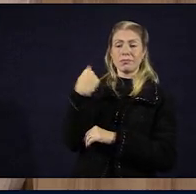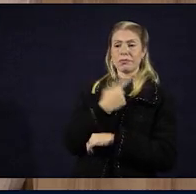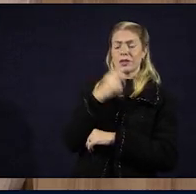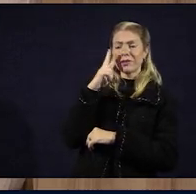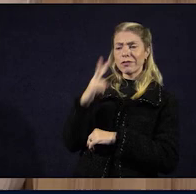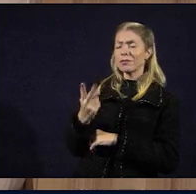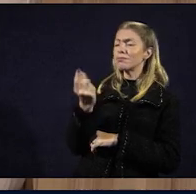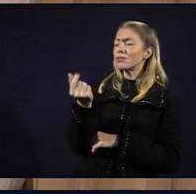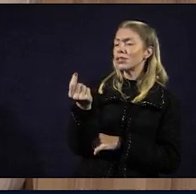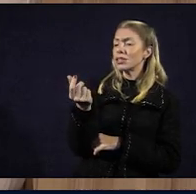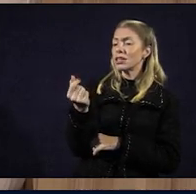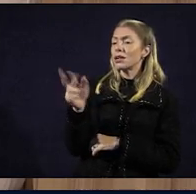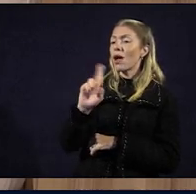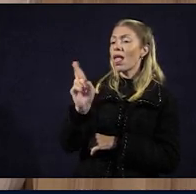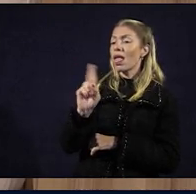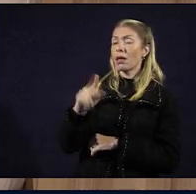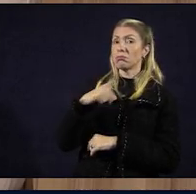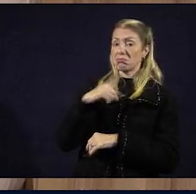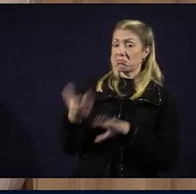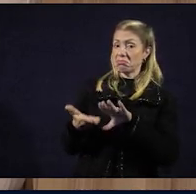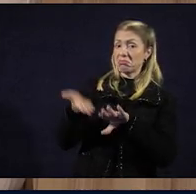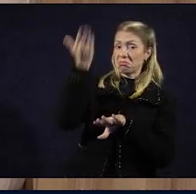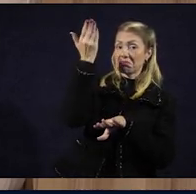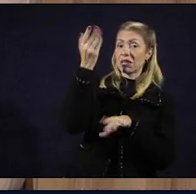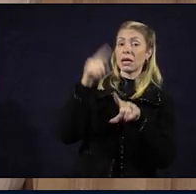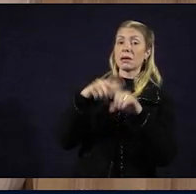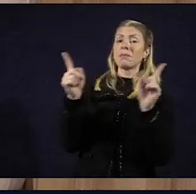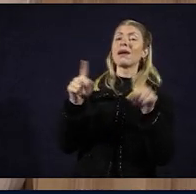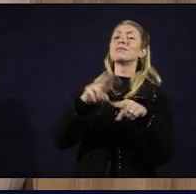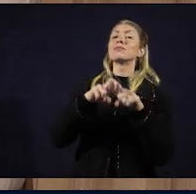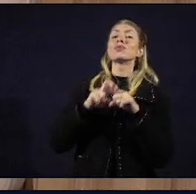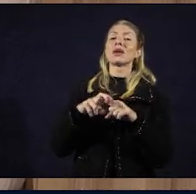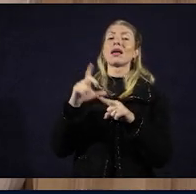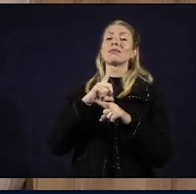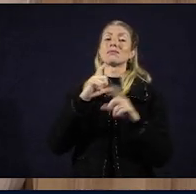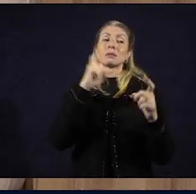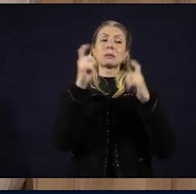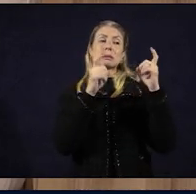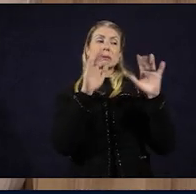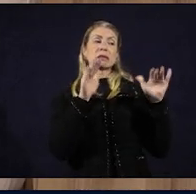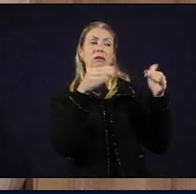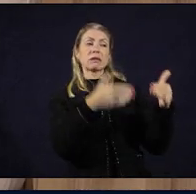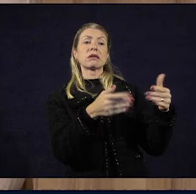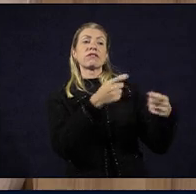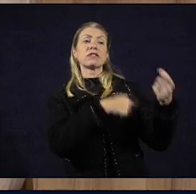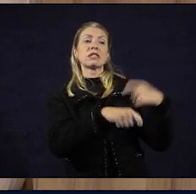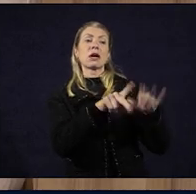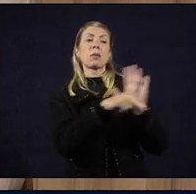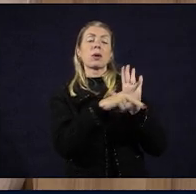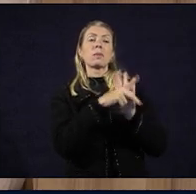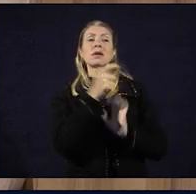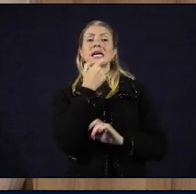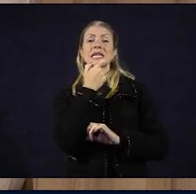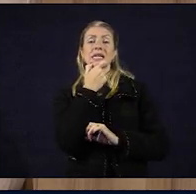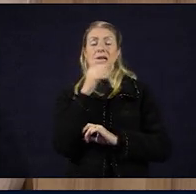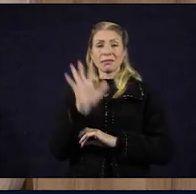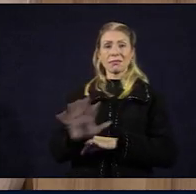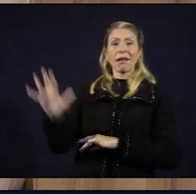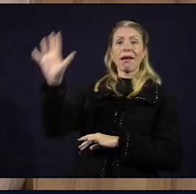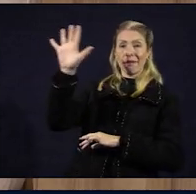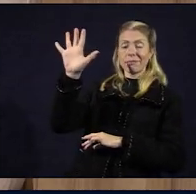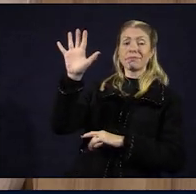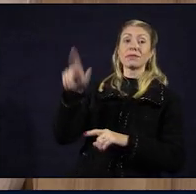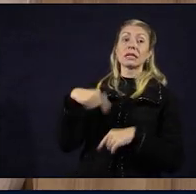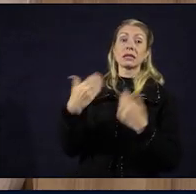vê que a volatilidade do Real tá bem alta mas por conta de uma preocupação com as contas fiscais na Inglaterra eu queria saber